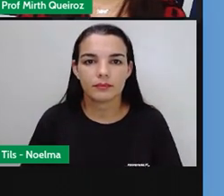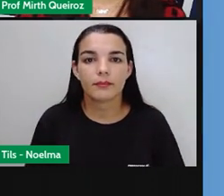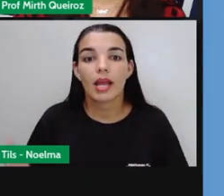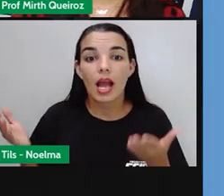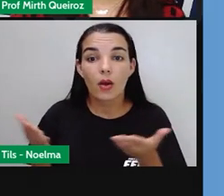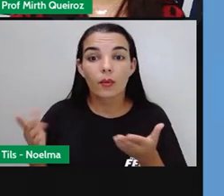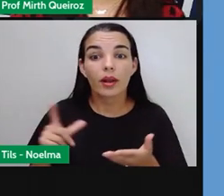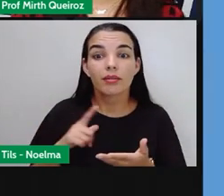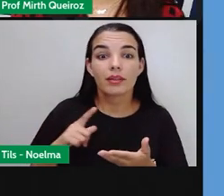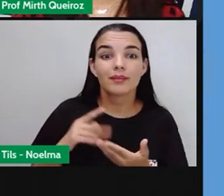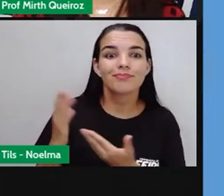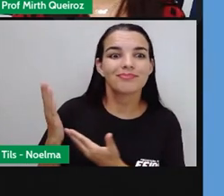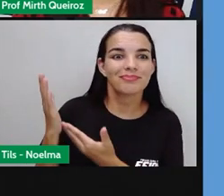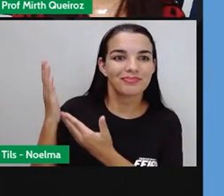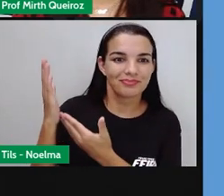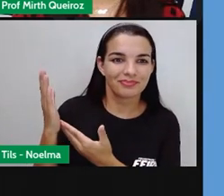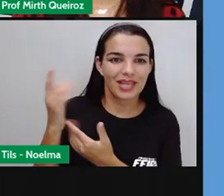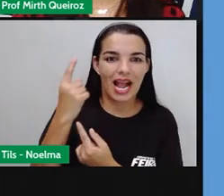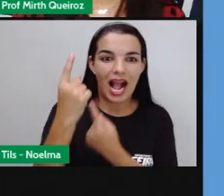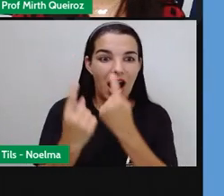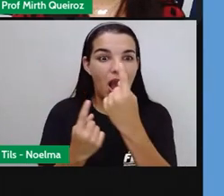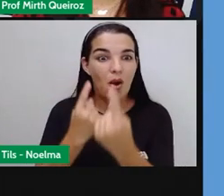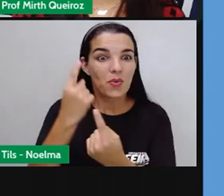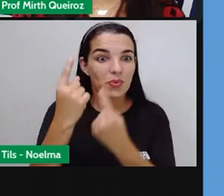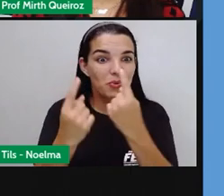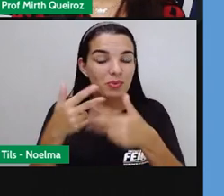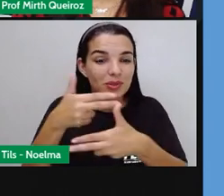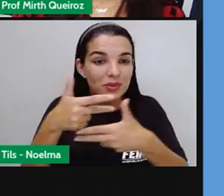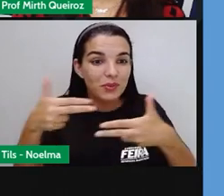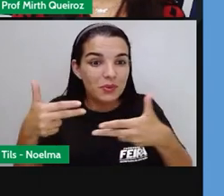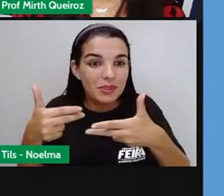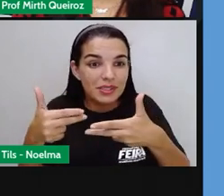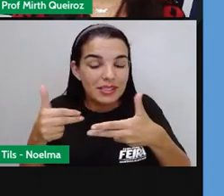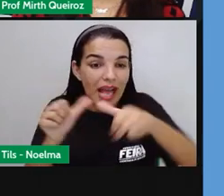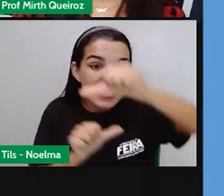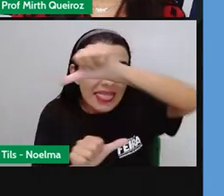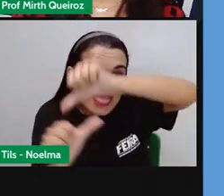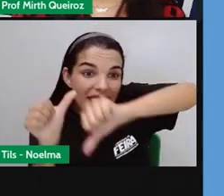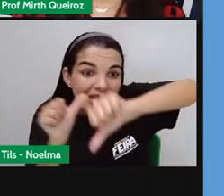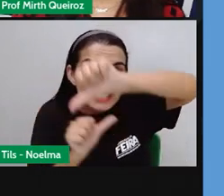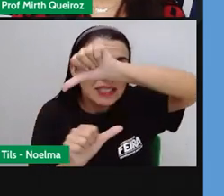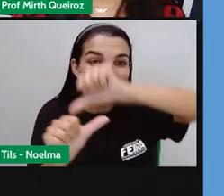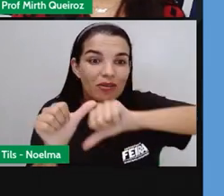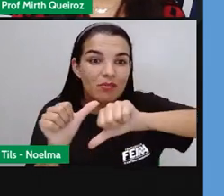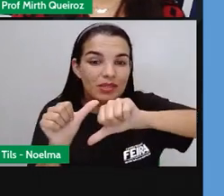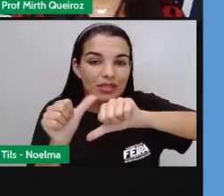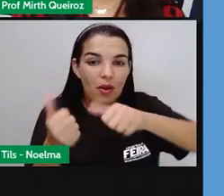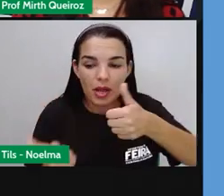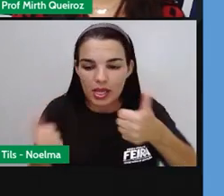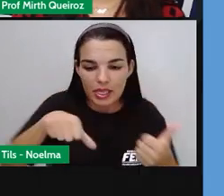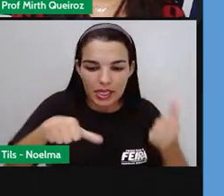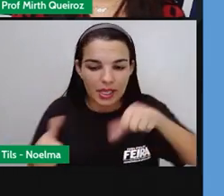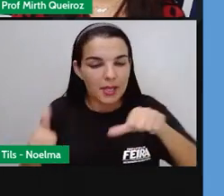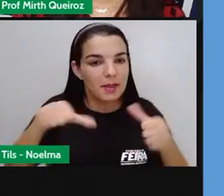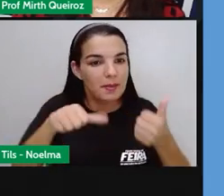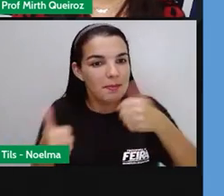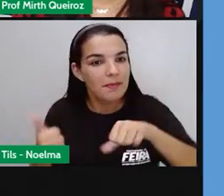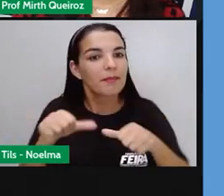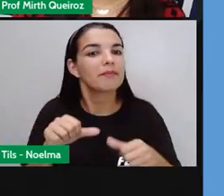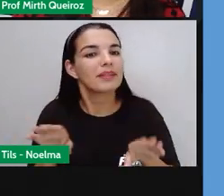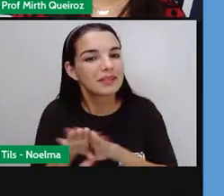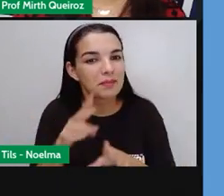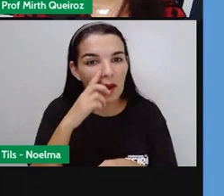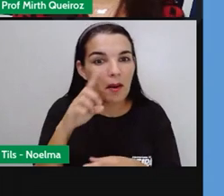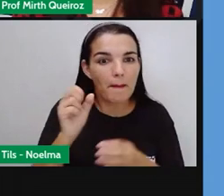E aqui nós temos alguns tipos de fenômenos químicos. Ocorre quando se formam novas substâncias. Os